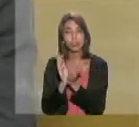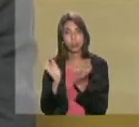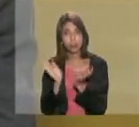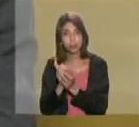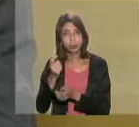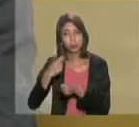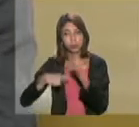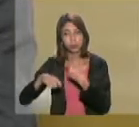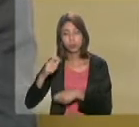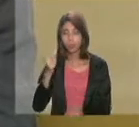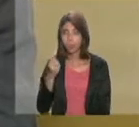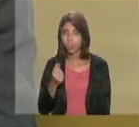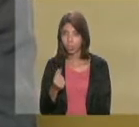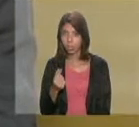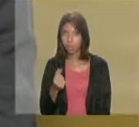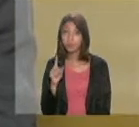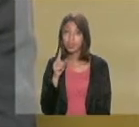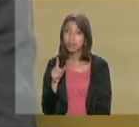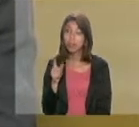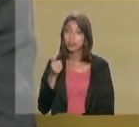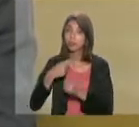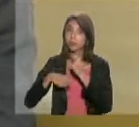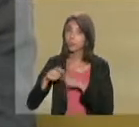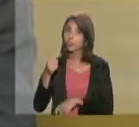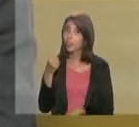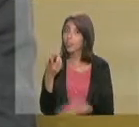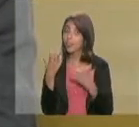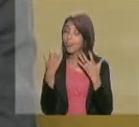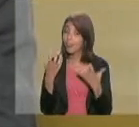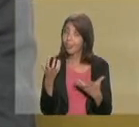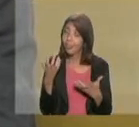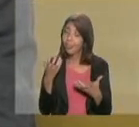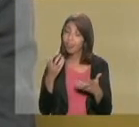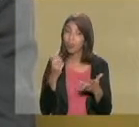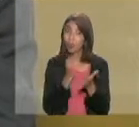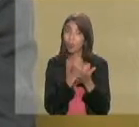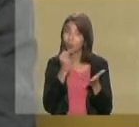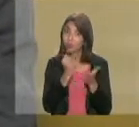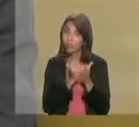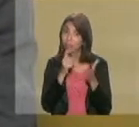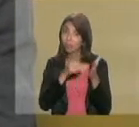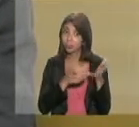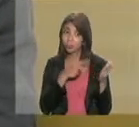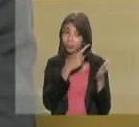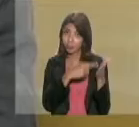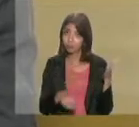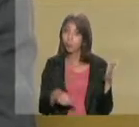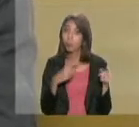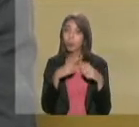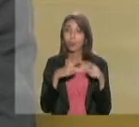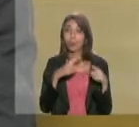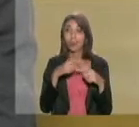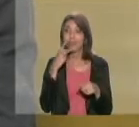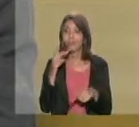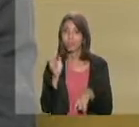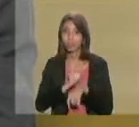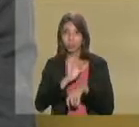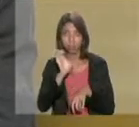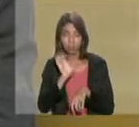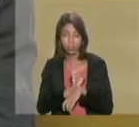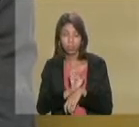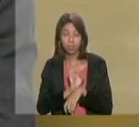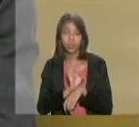concessionário. Se o concessionário quer romper o contrato porque alega que o